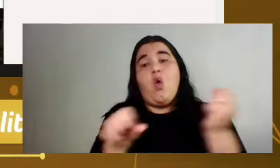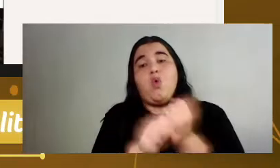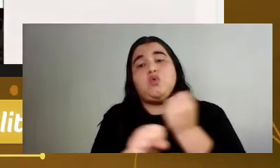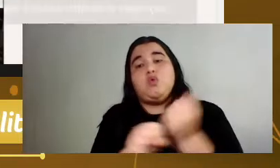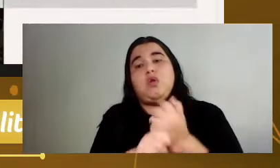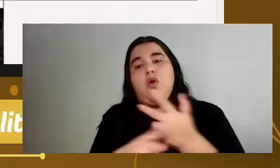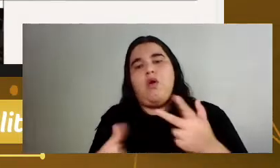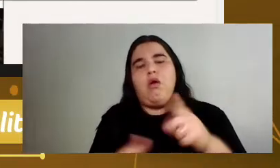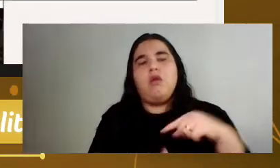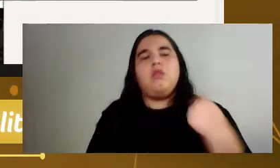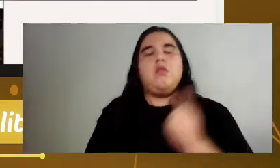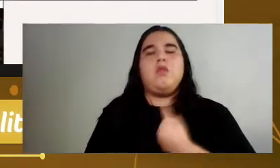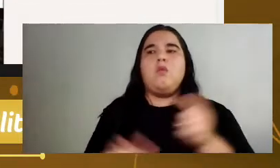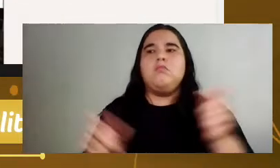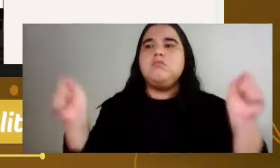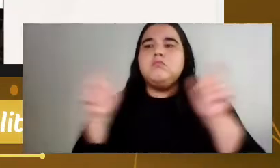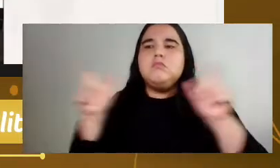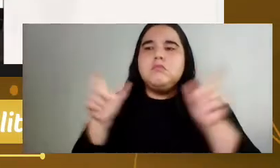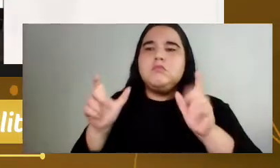olho.